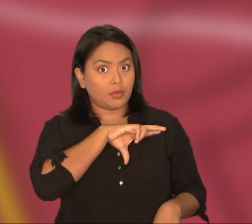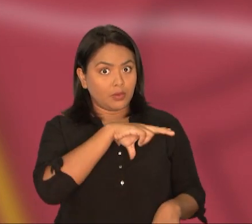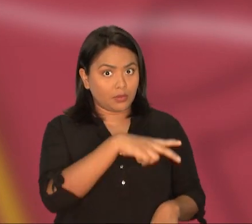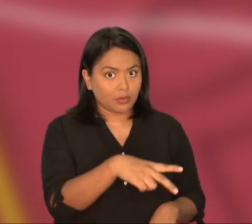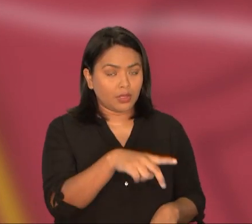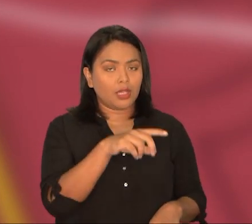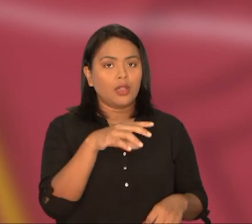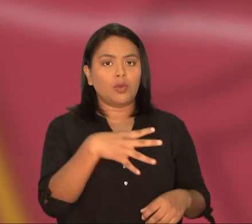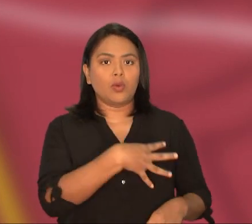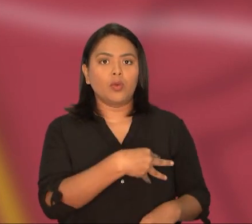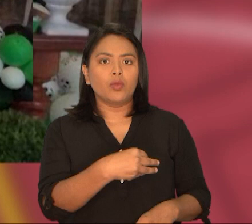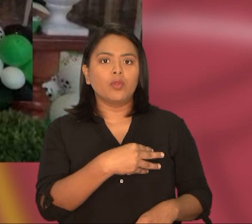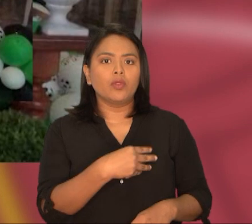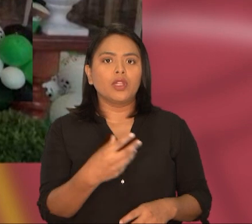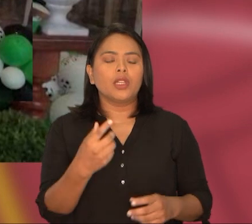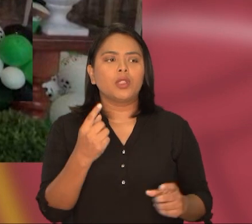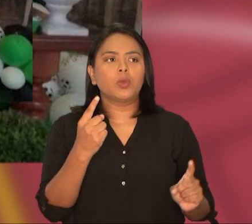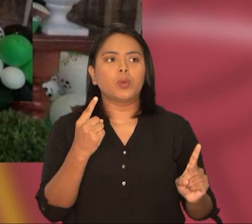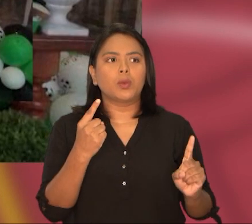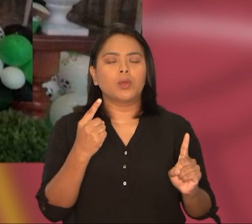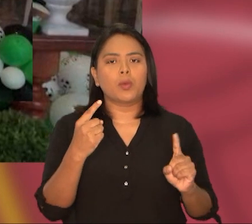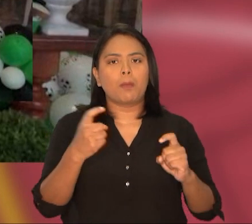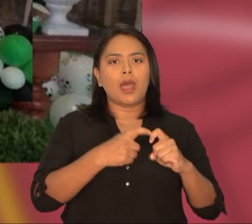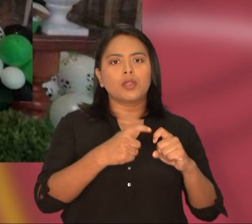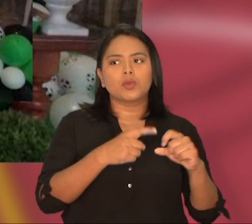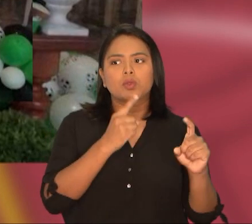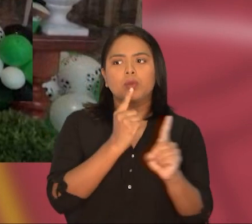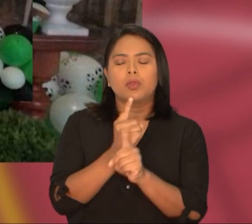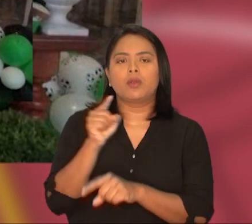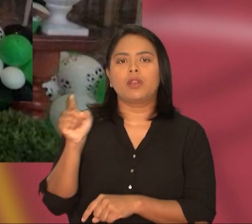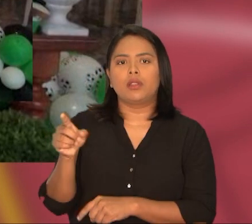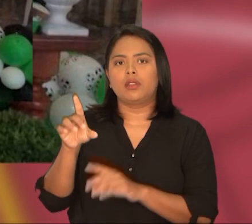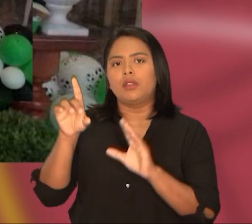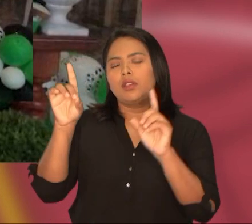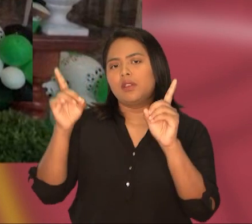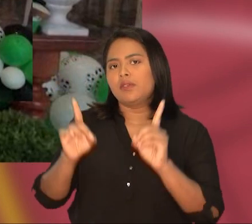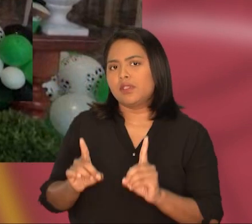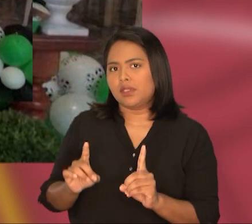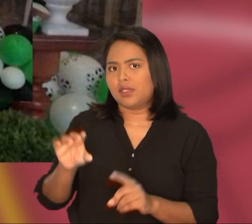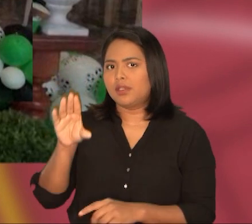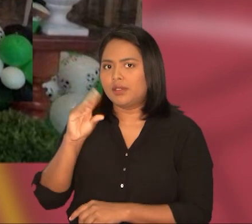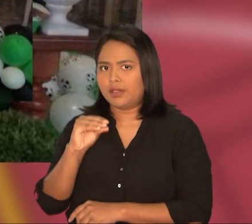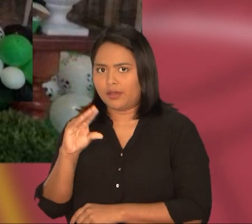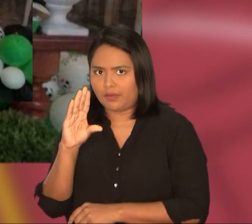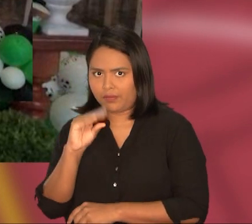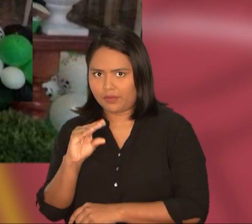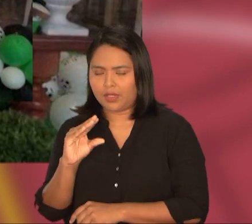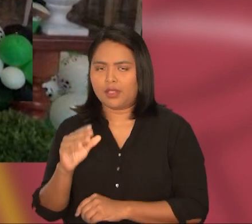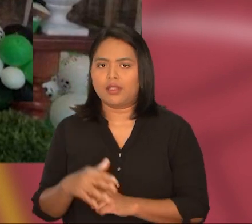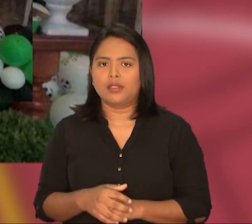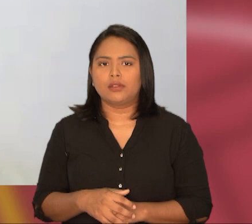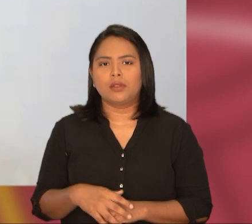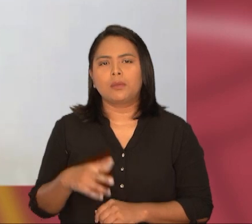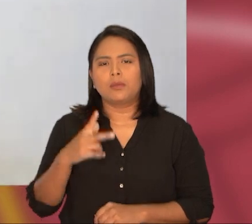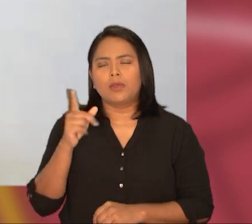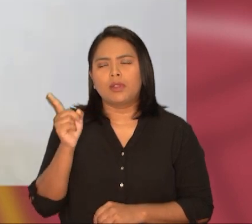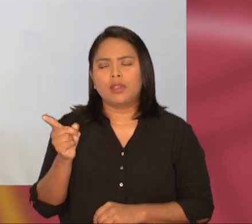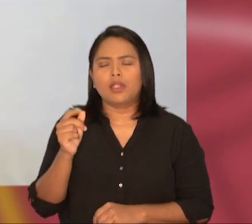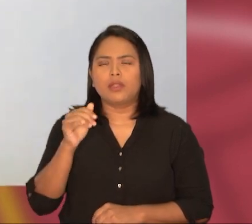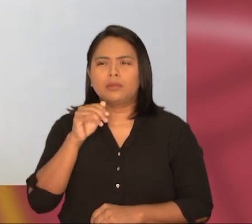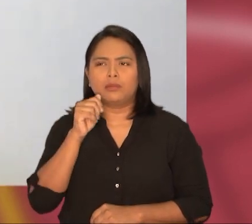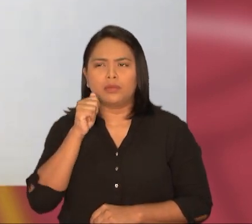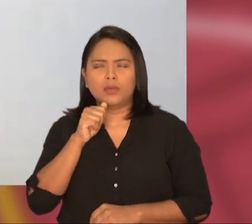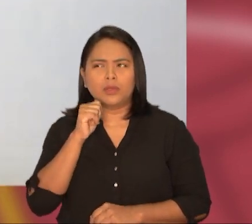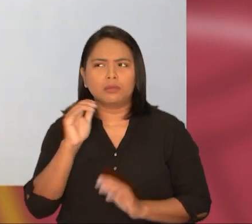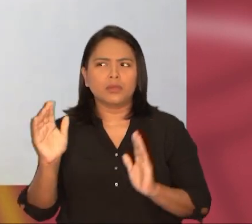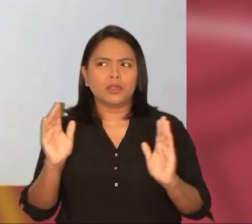com deficiência na fala. O diagnóstico a colocou em um processo de luto. Eu